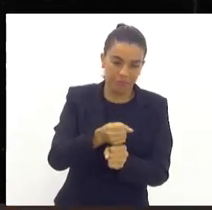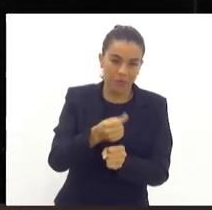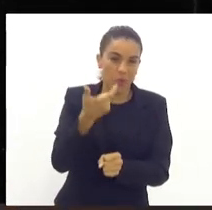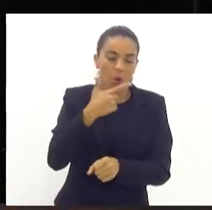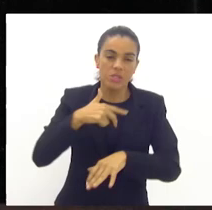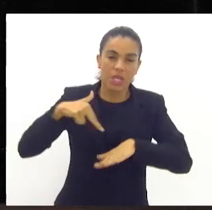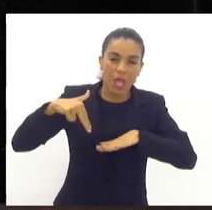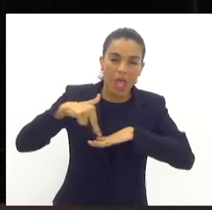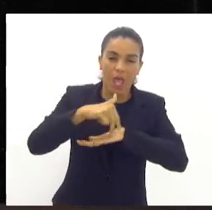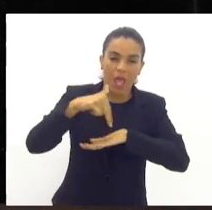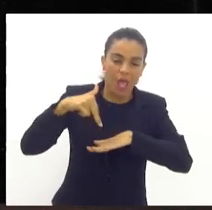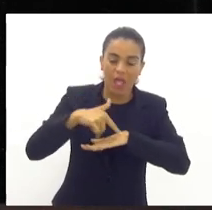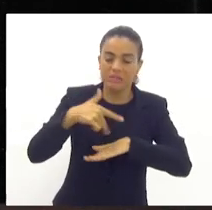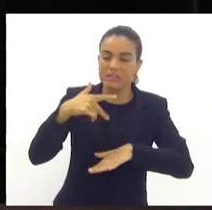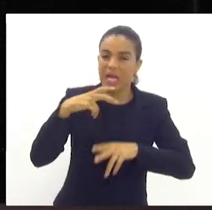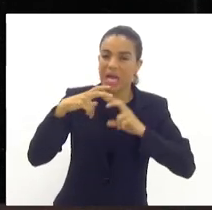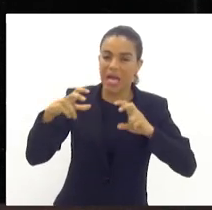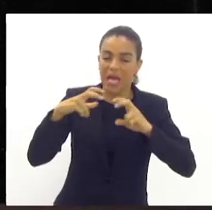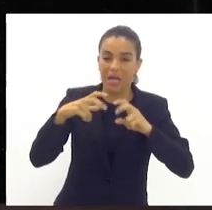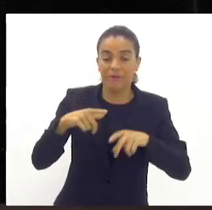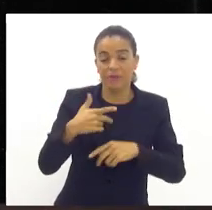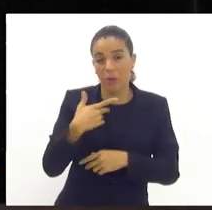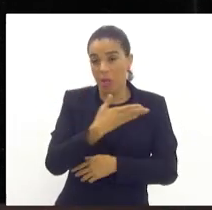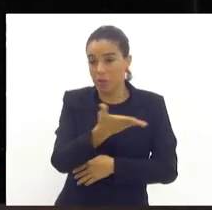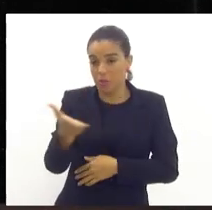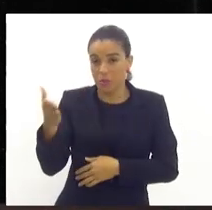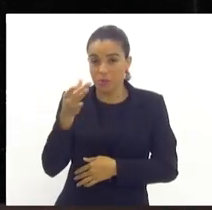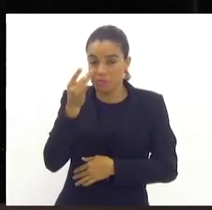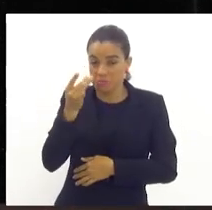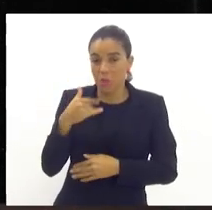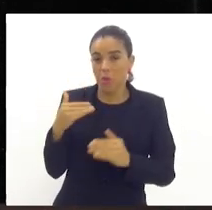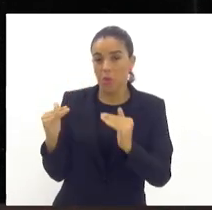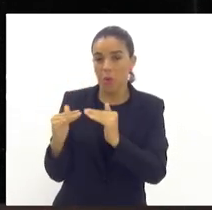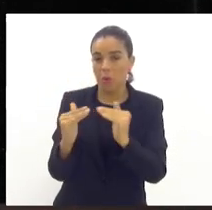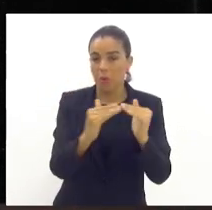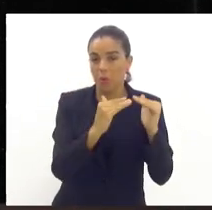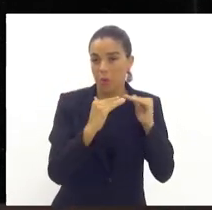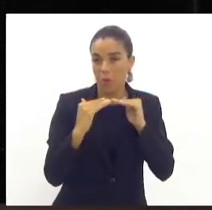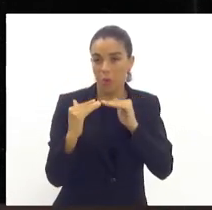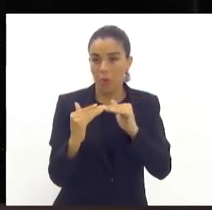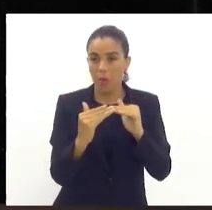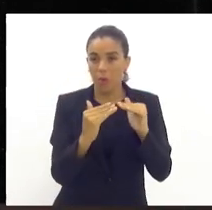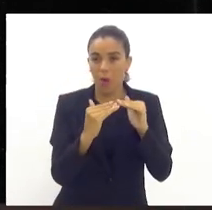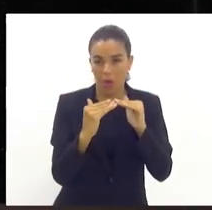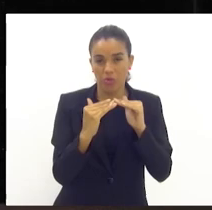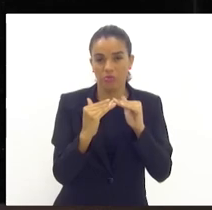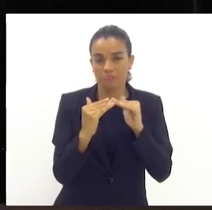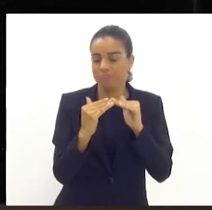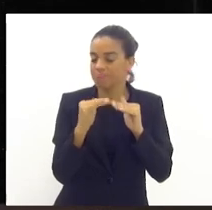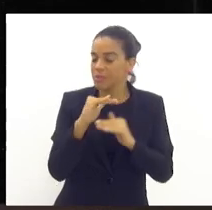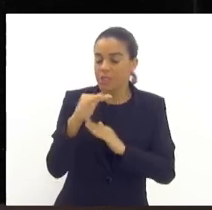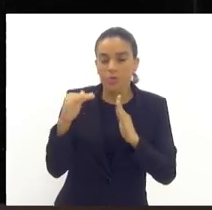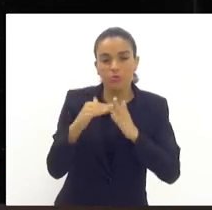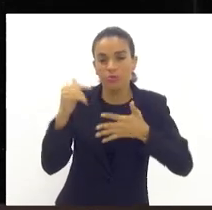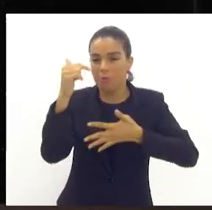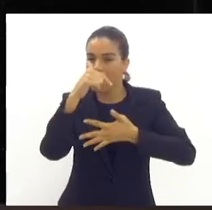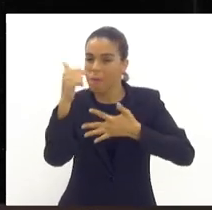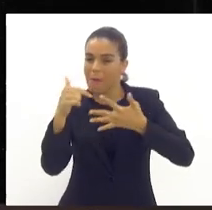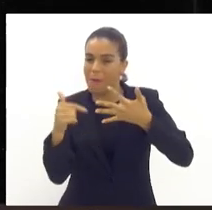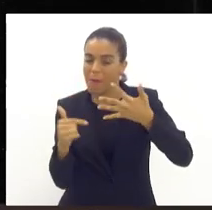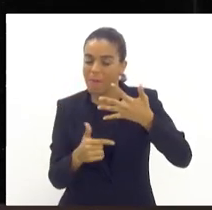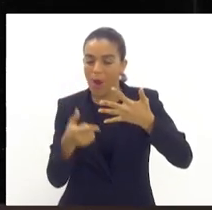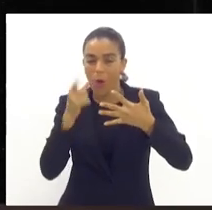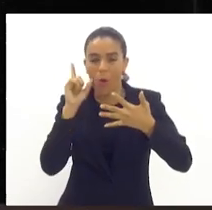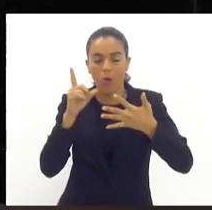locomover. Então, eu gostaria de dizer a todos que estão presentes aqui que eu concordo em número, em todas as questões que foram manifestadas pelo